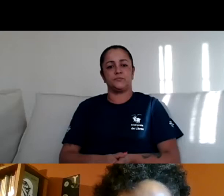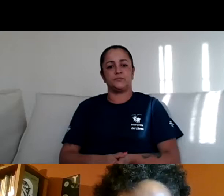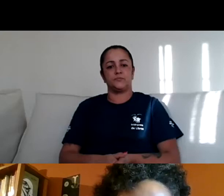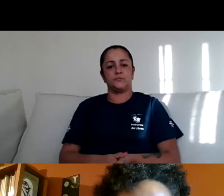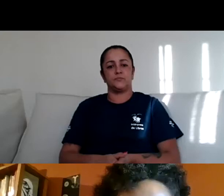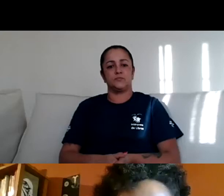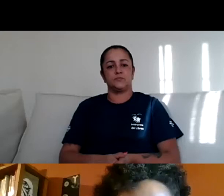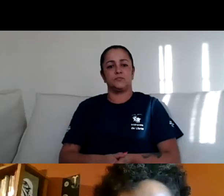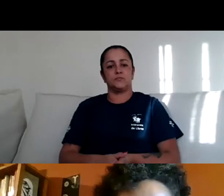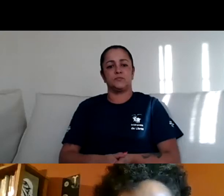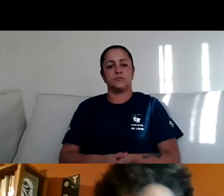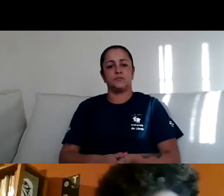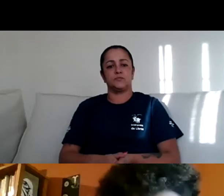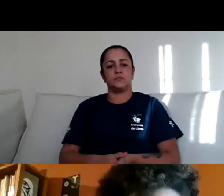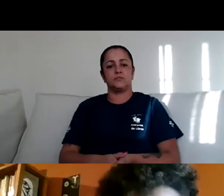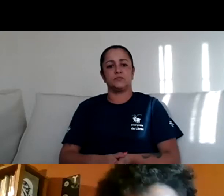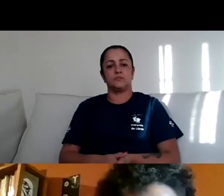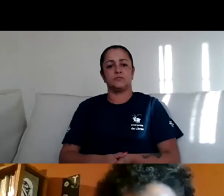Tem que abrir o áudio, Neide.